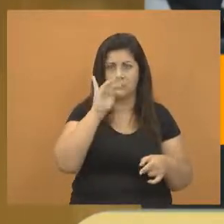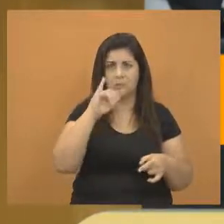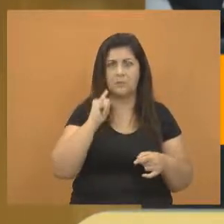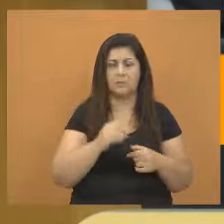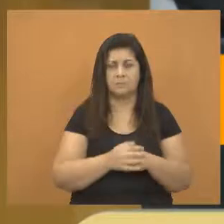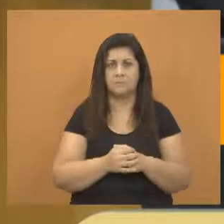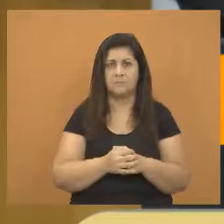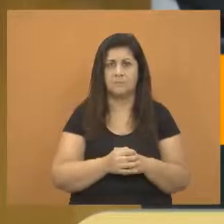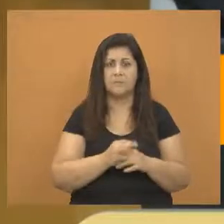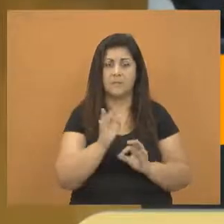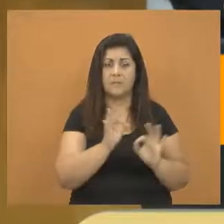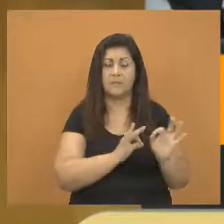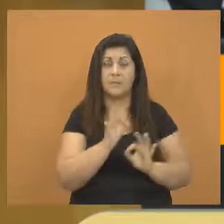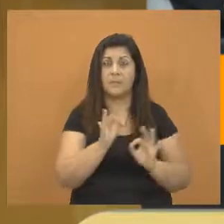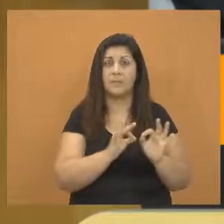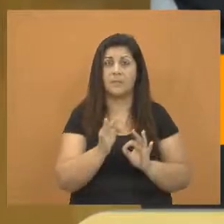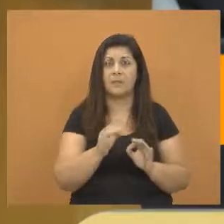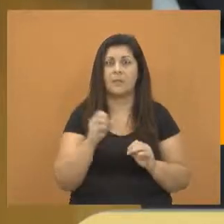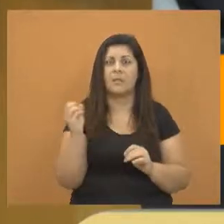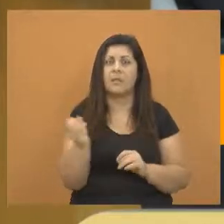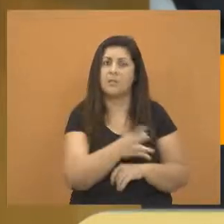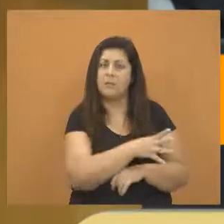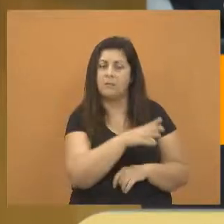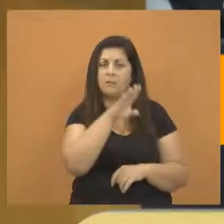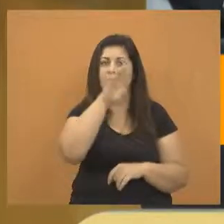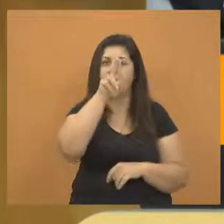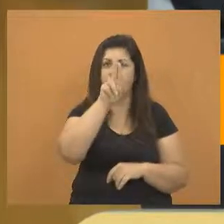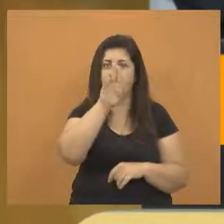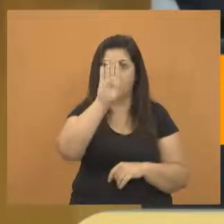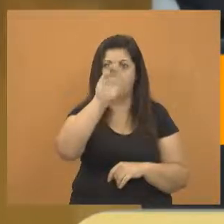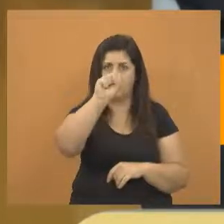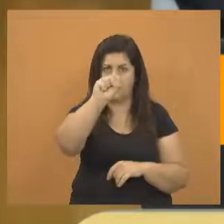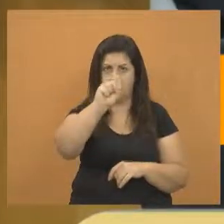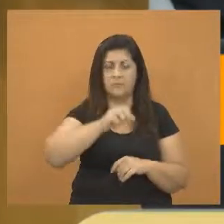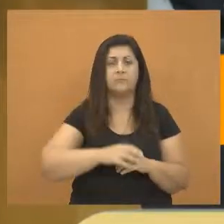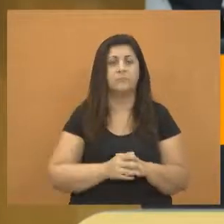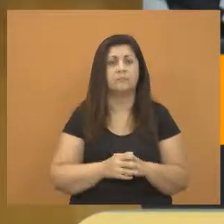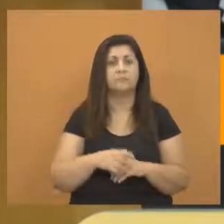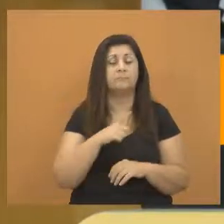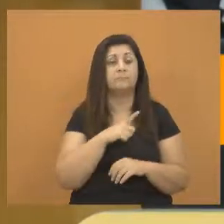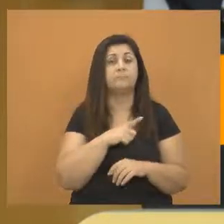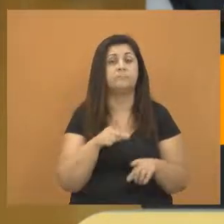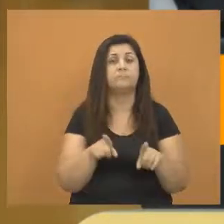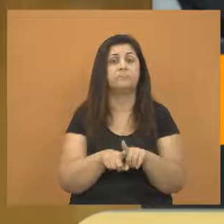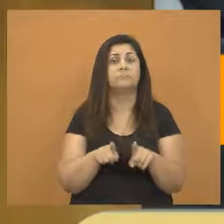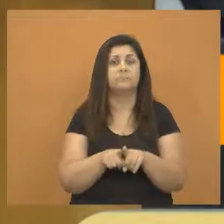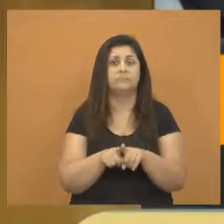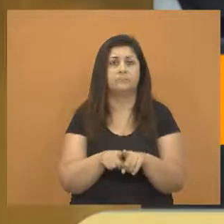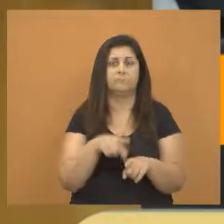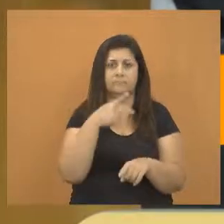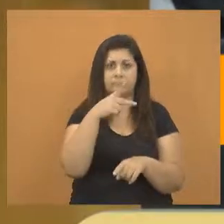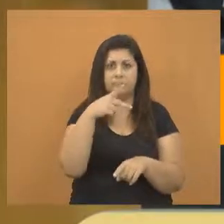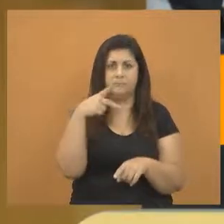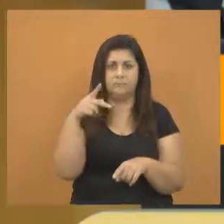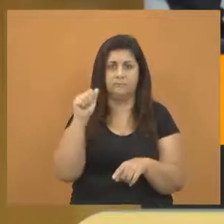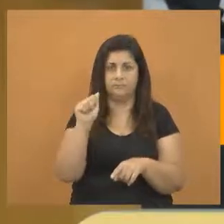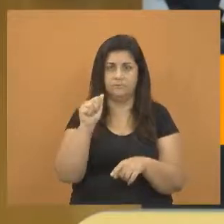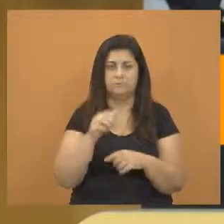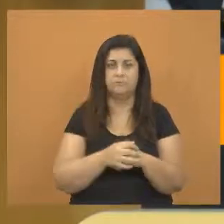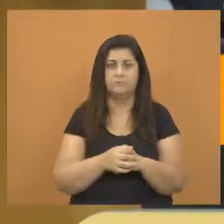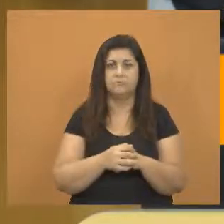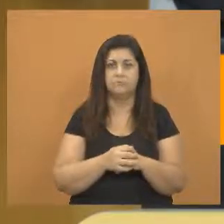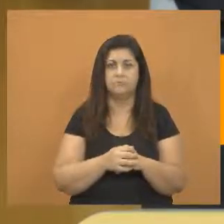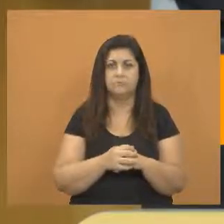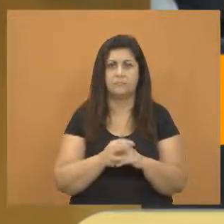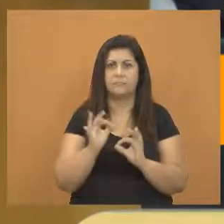Construção de novas UBSs. E temos aqui no PPA a previsão